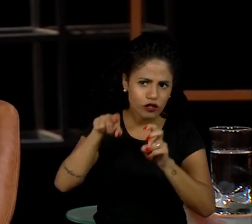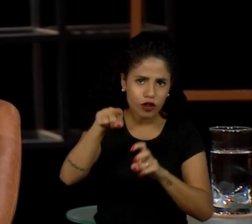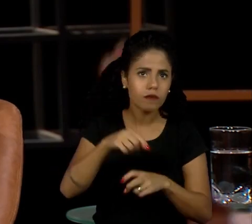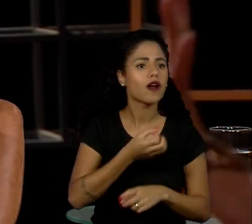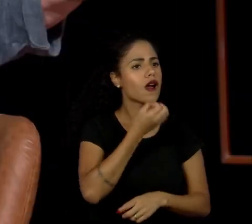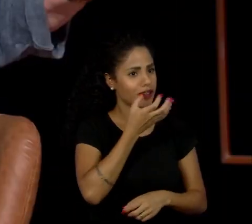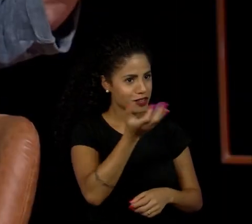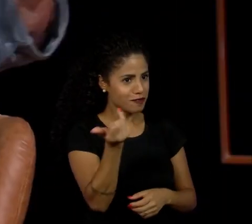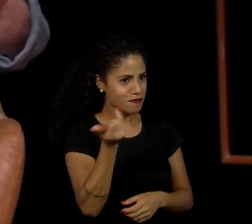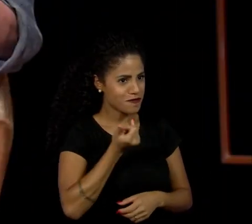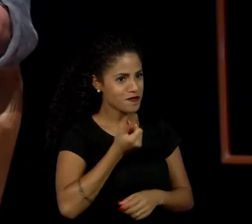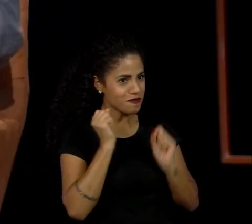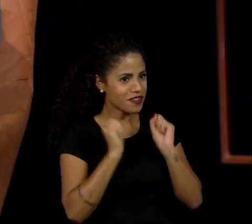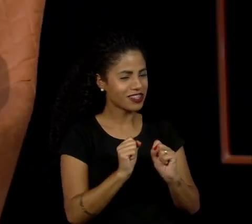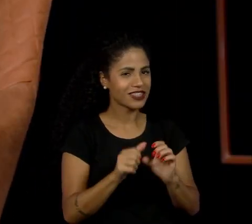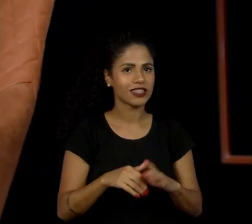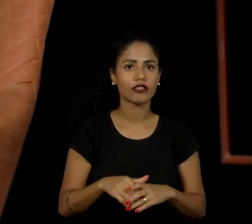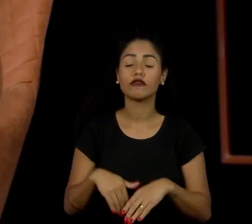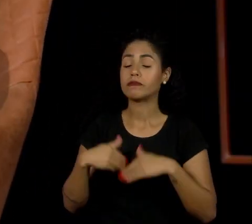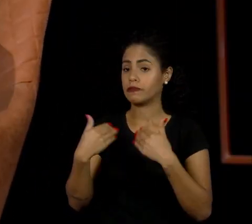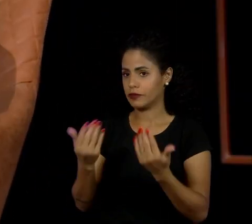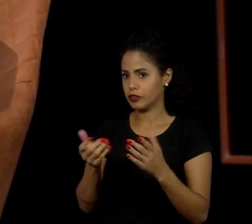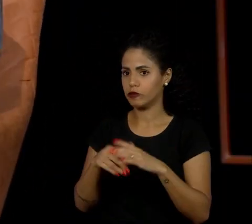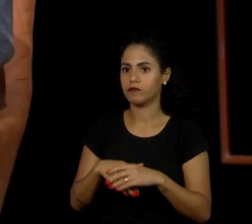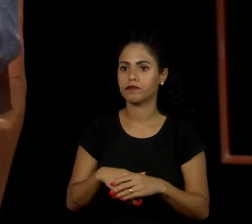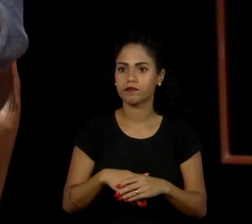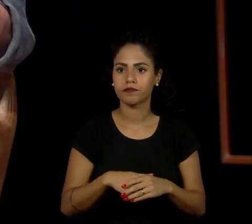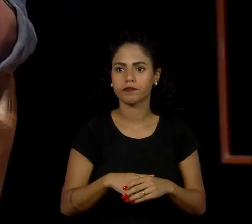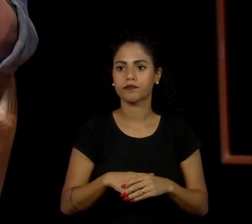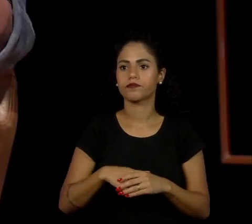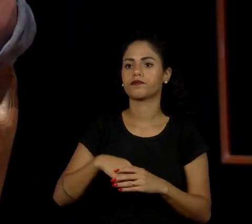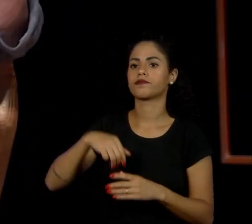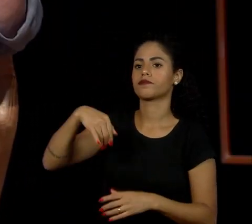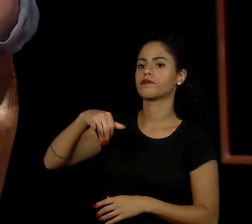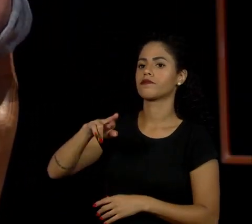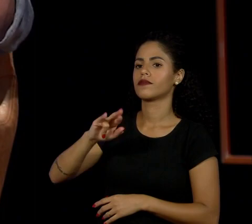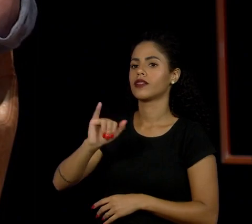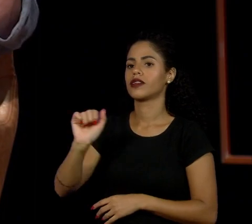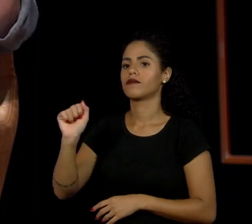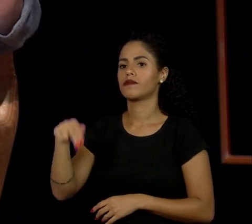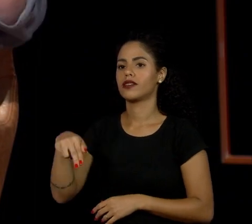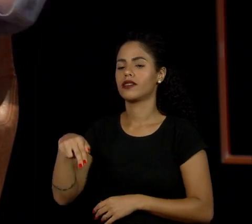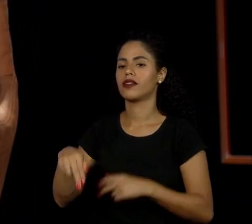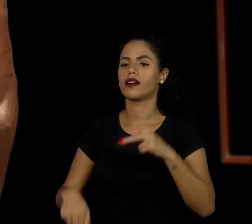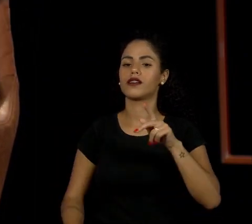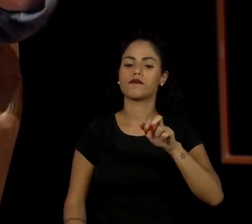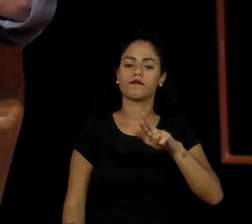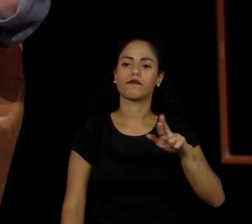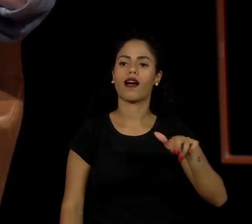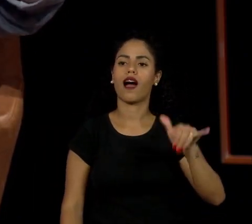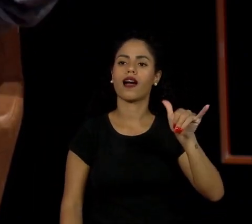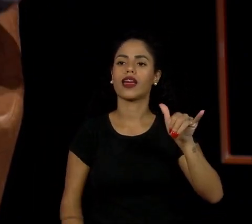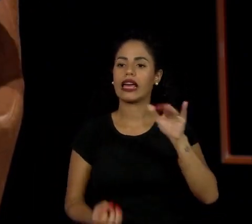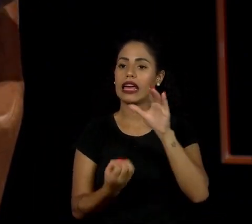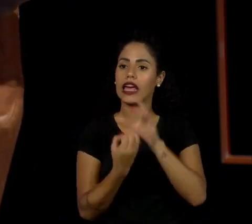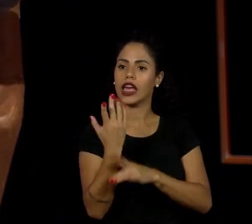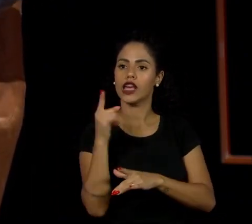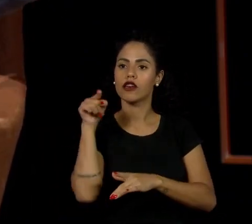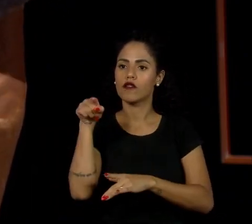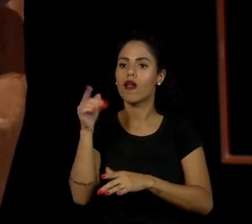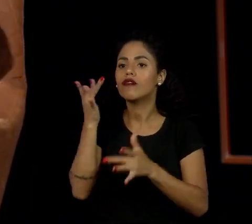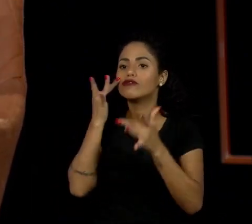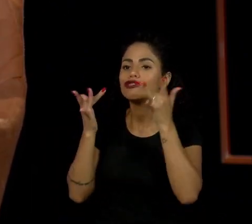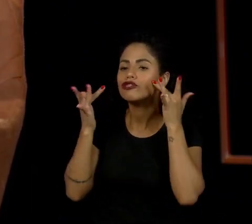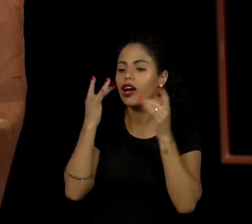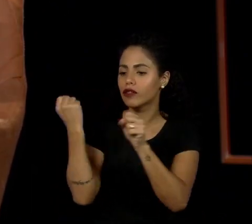para a gente. Vou contar. Quando Miriam e Perry criaram o teatro, porque